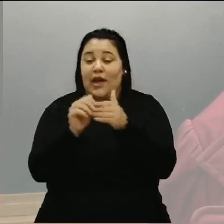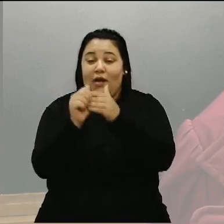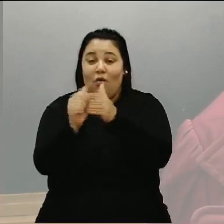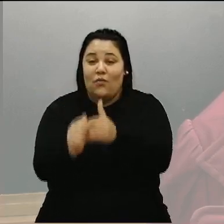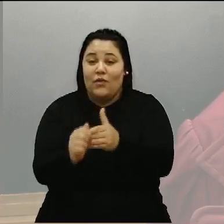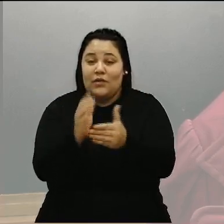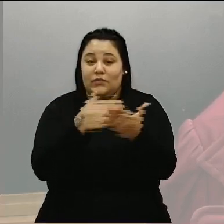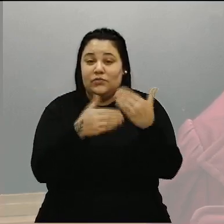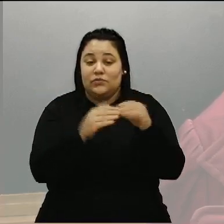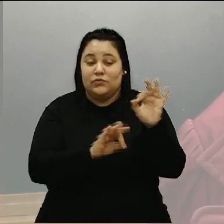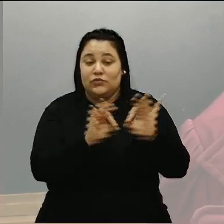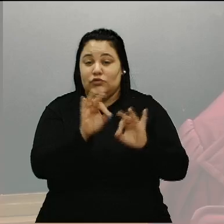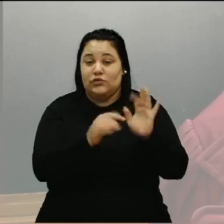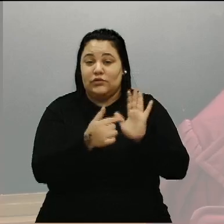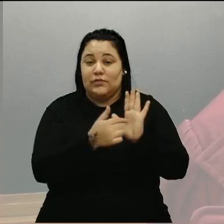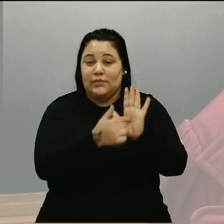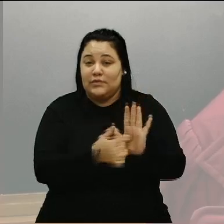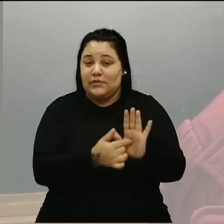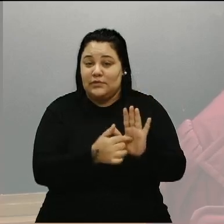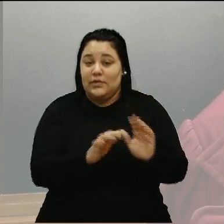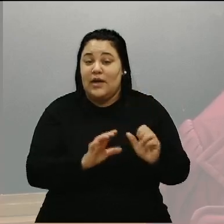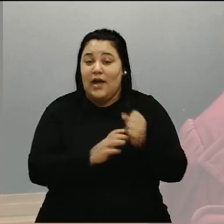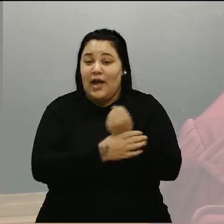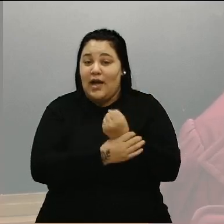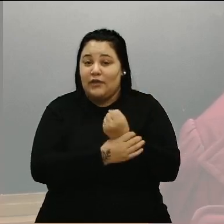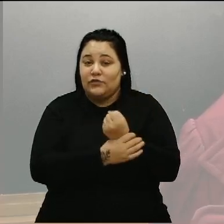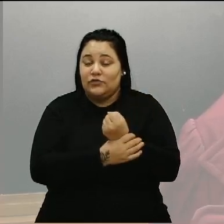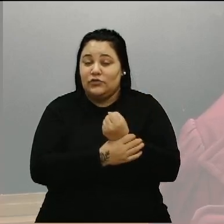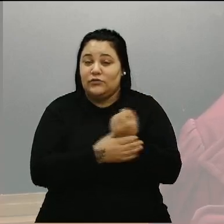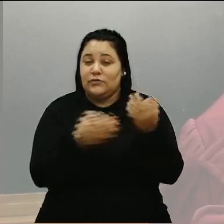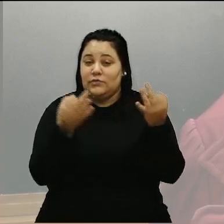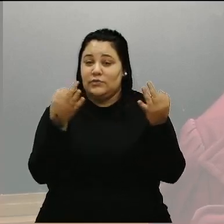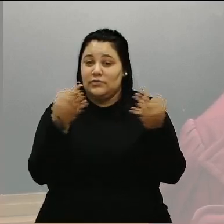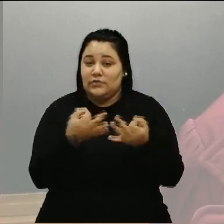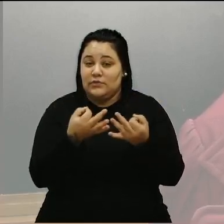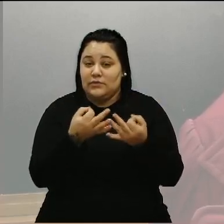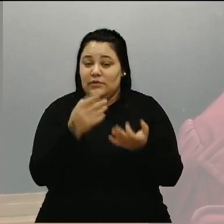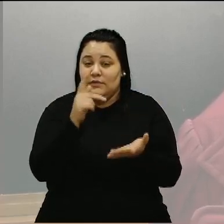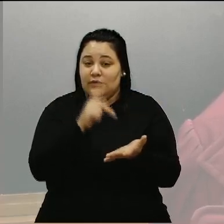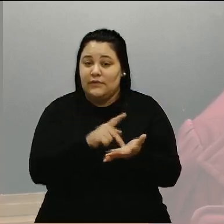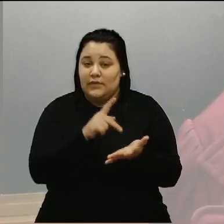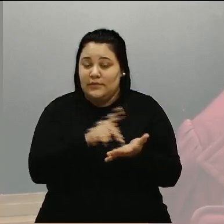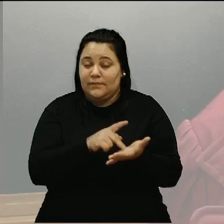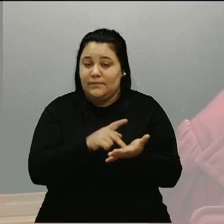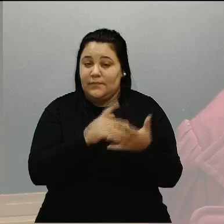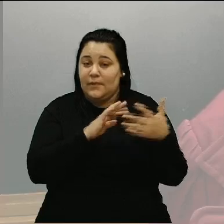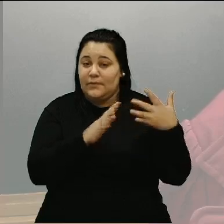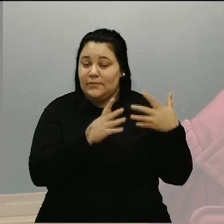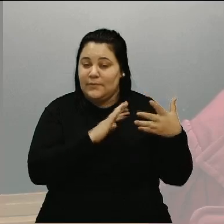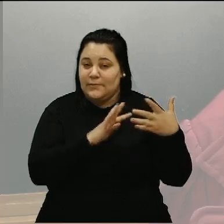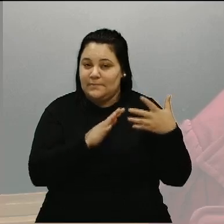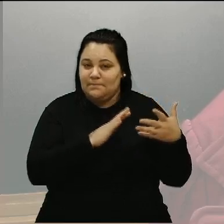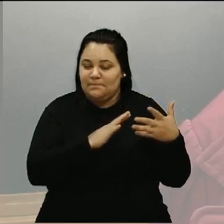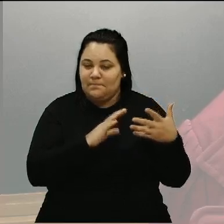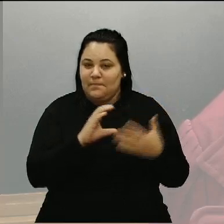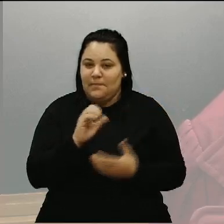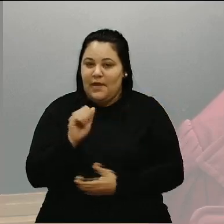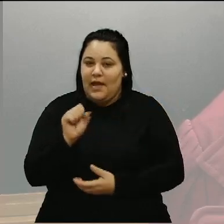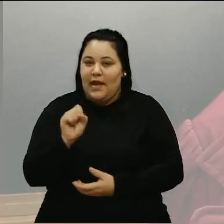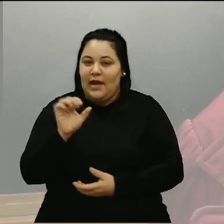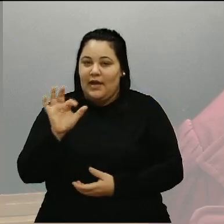apresentados, garantindo a transparência e a eficiência do processo. A CASF será composta por uma